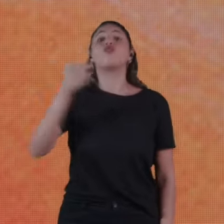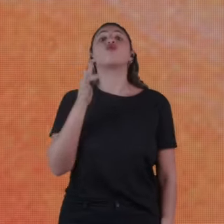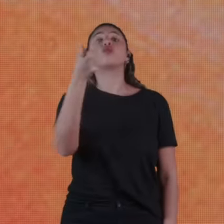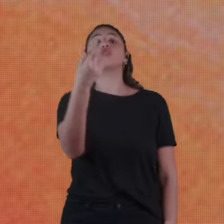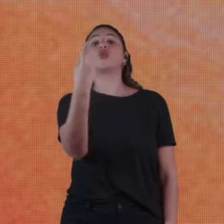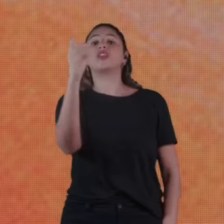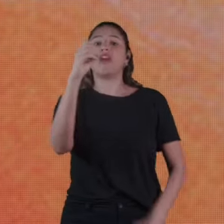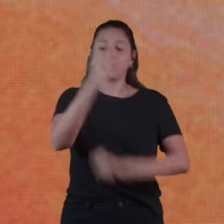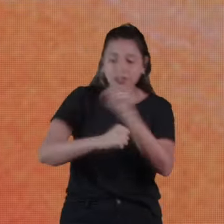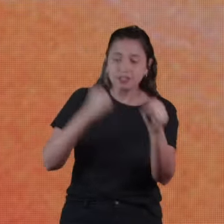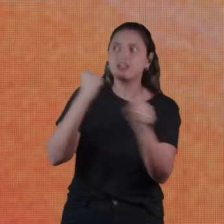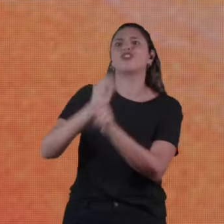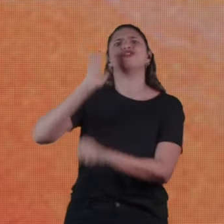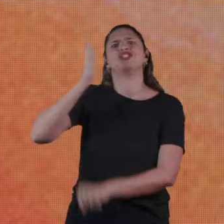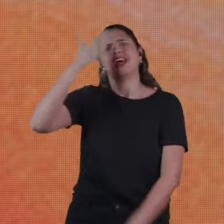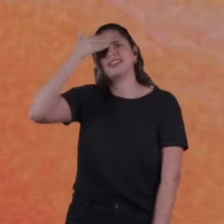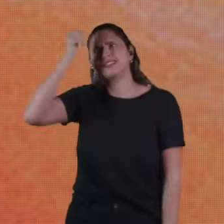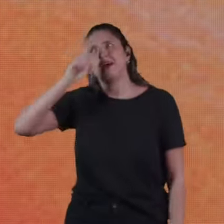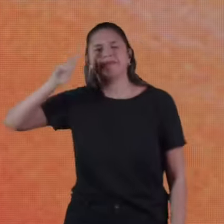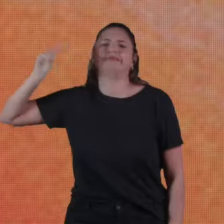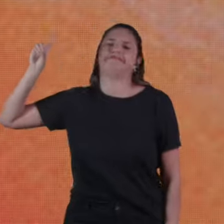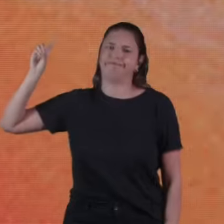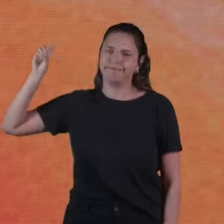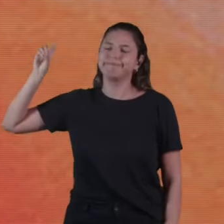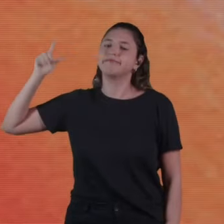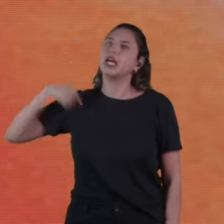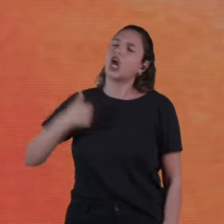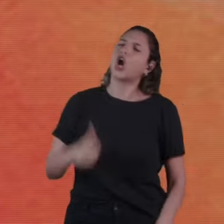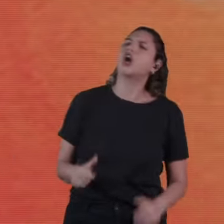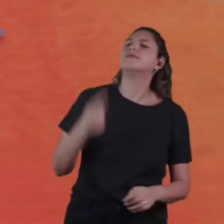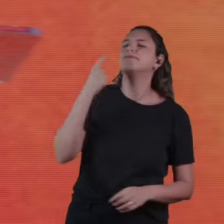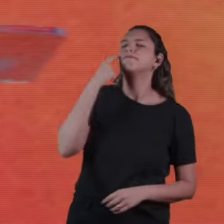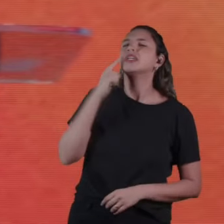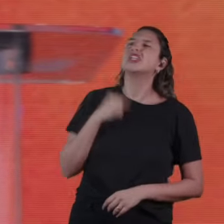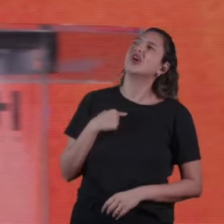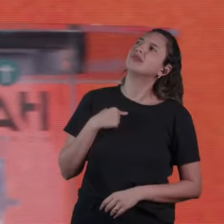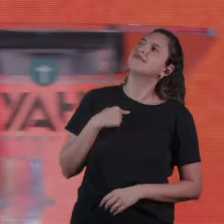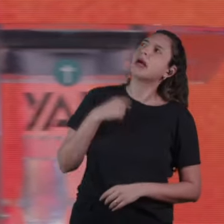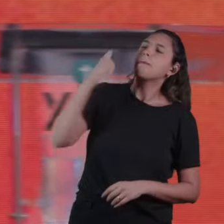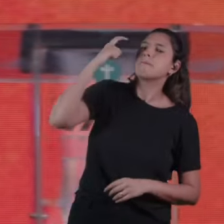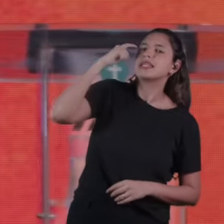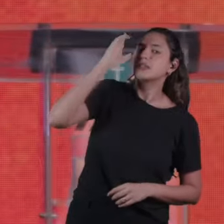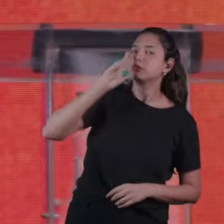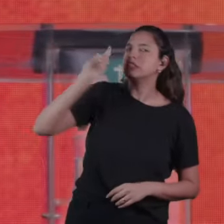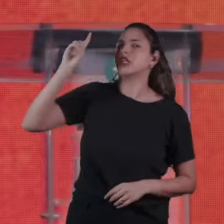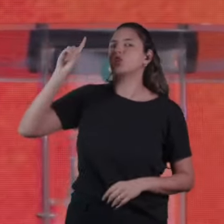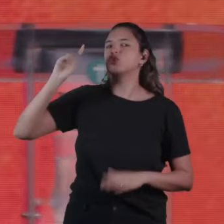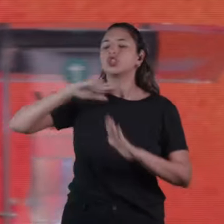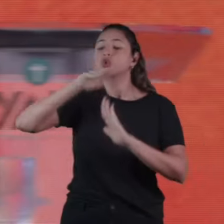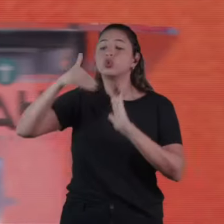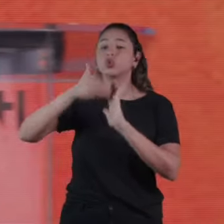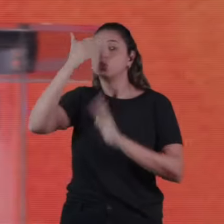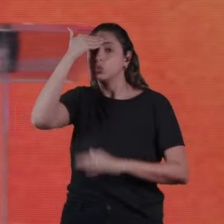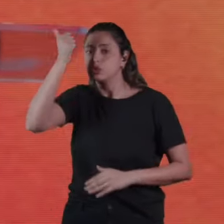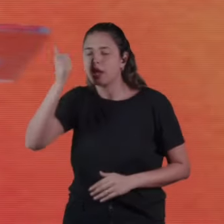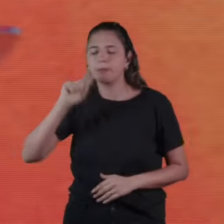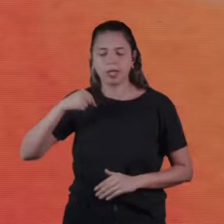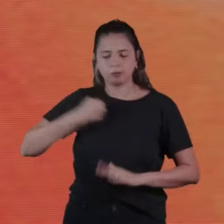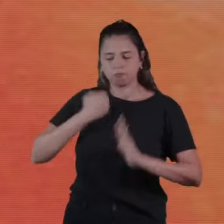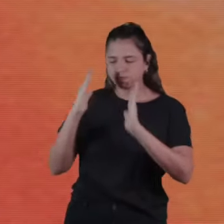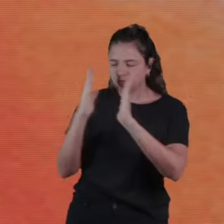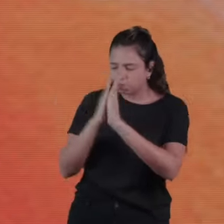coisas. E a primeira coisa que eu quero dizer para você é que quando nós olhamos para um Deus onisciente, a nossa